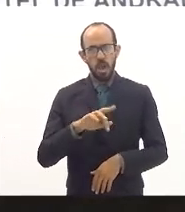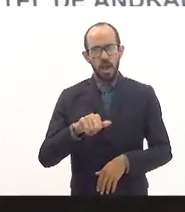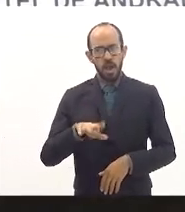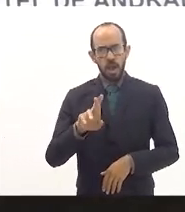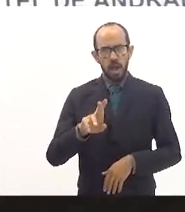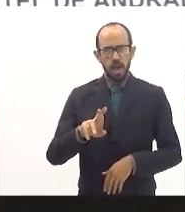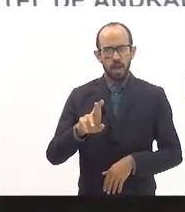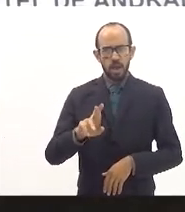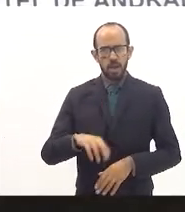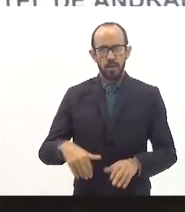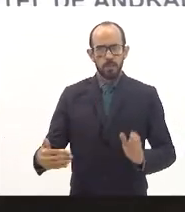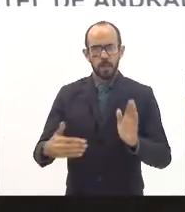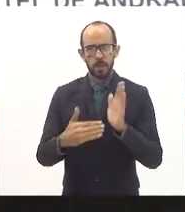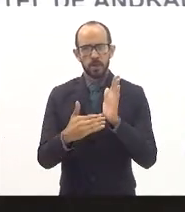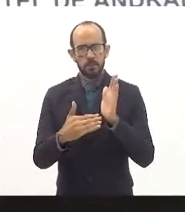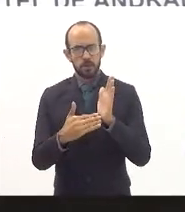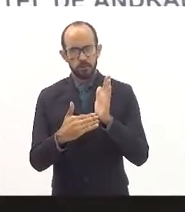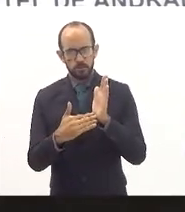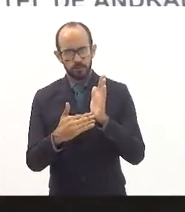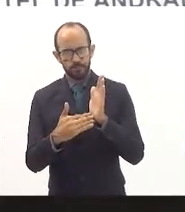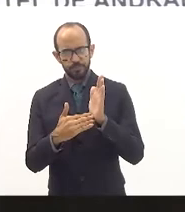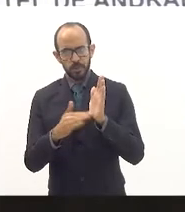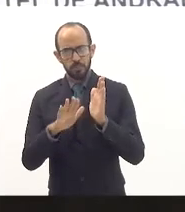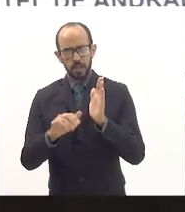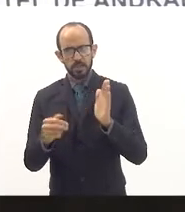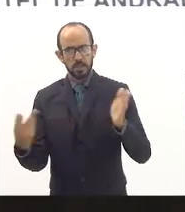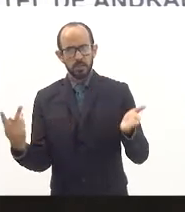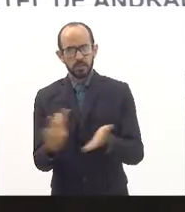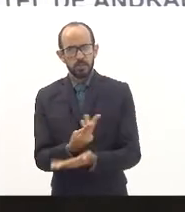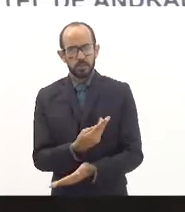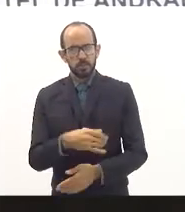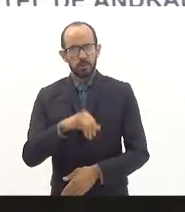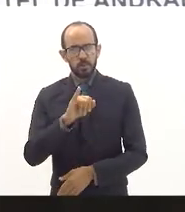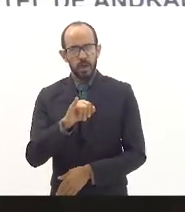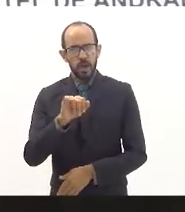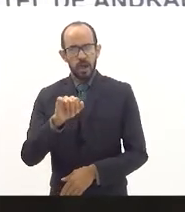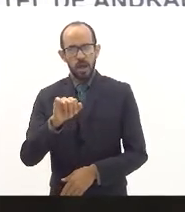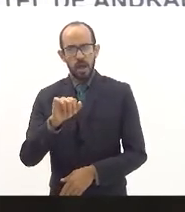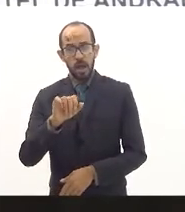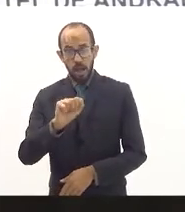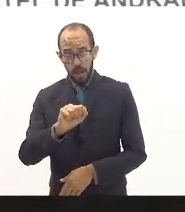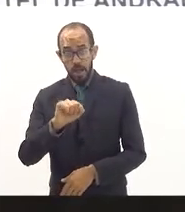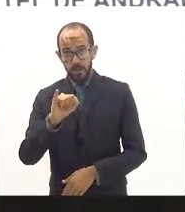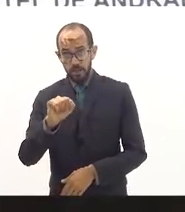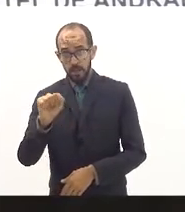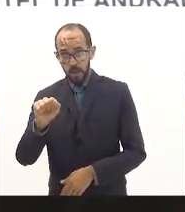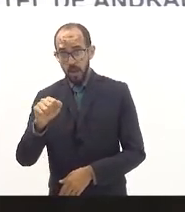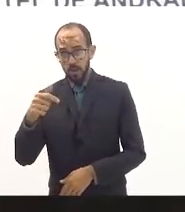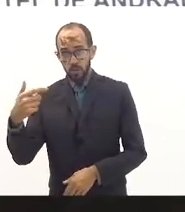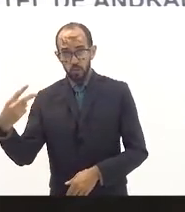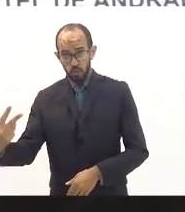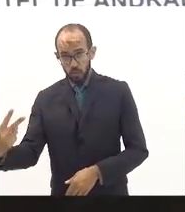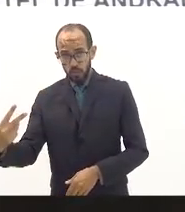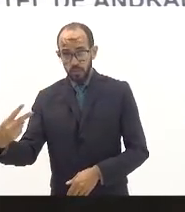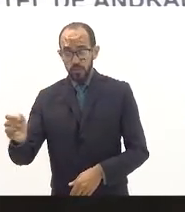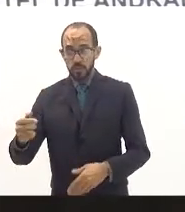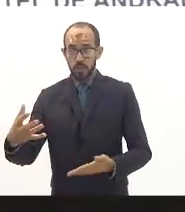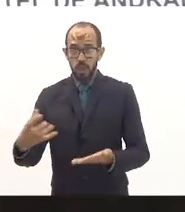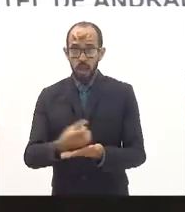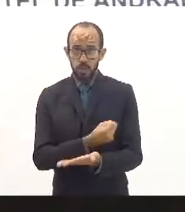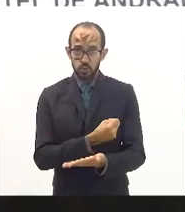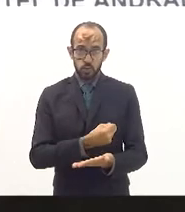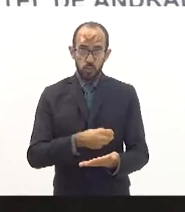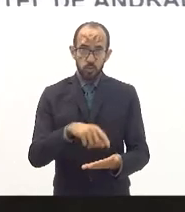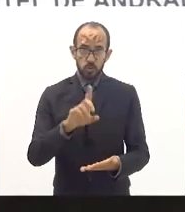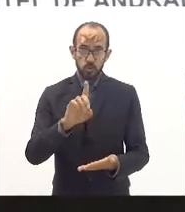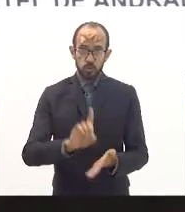1966, foi atingido pelo ato institucional número 2, que lhe cassou o mandato e os direitos políticos por